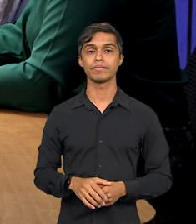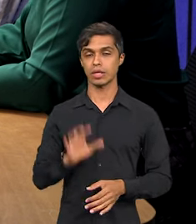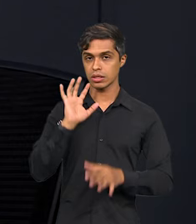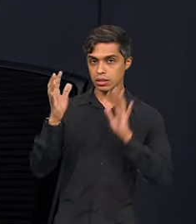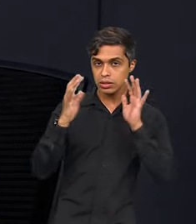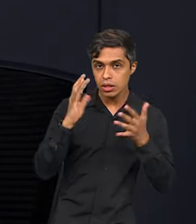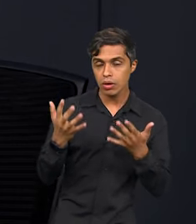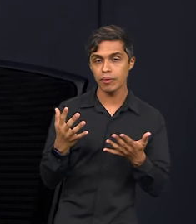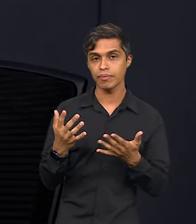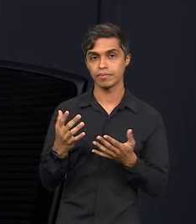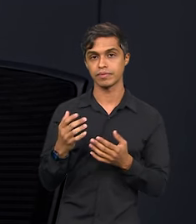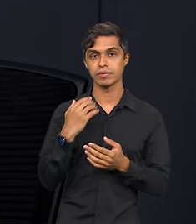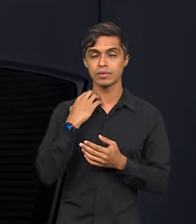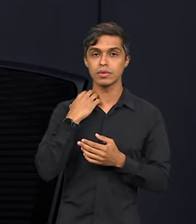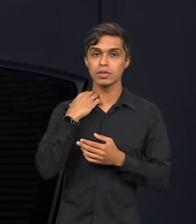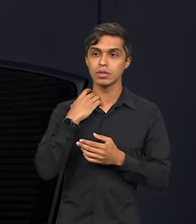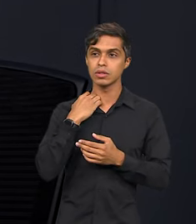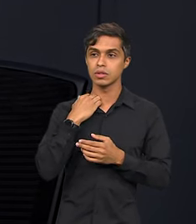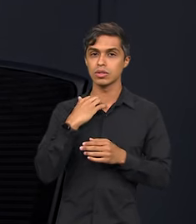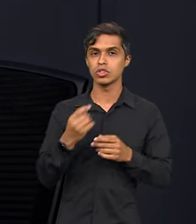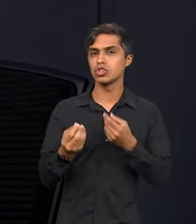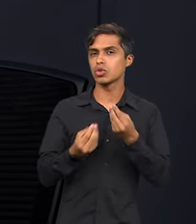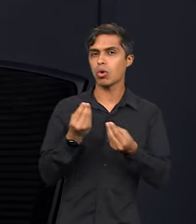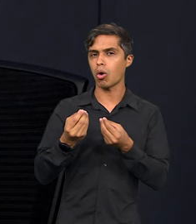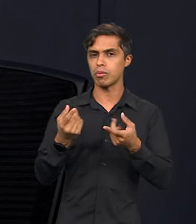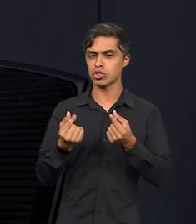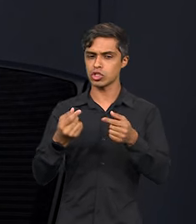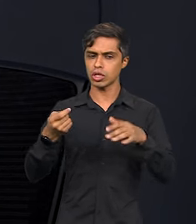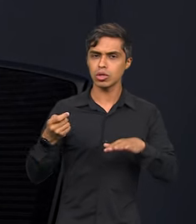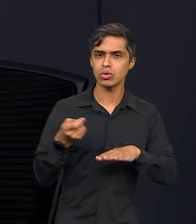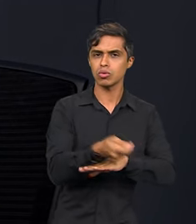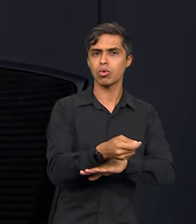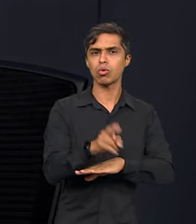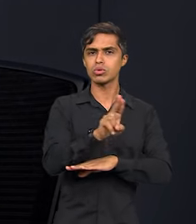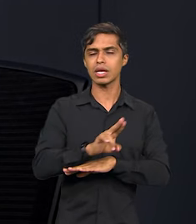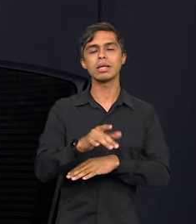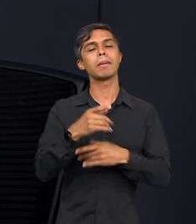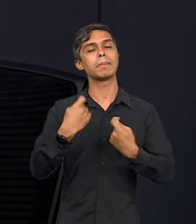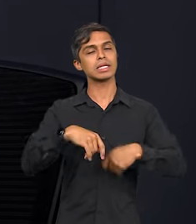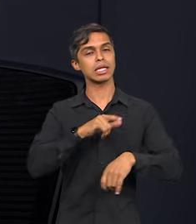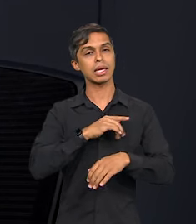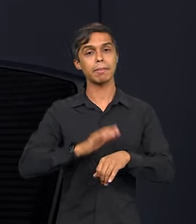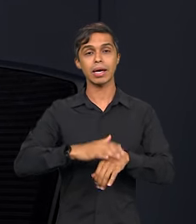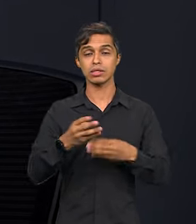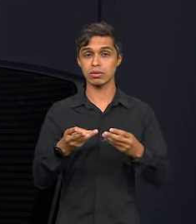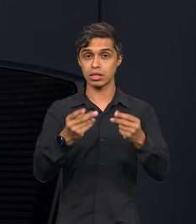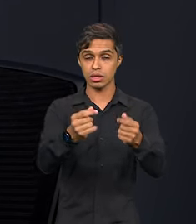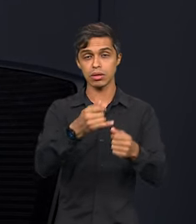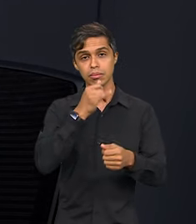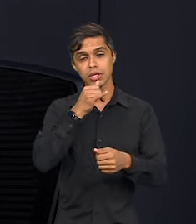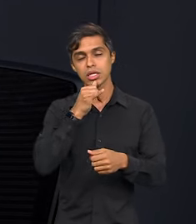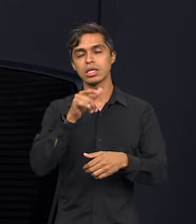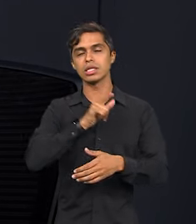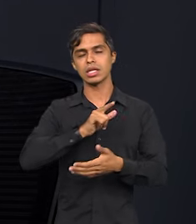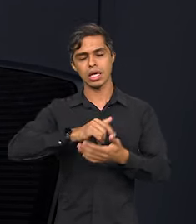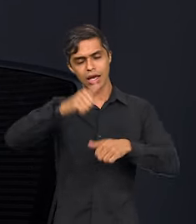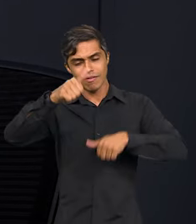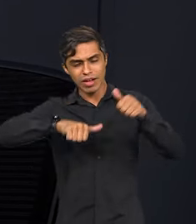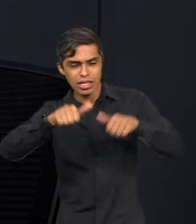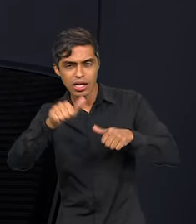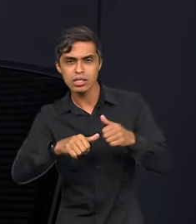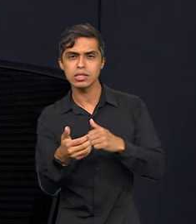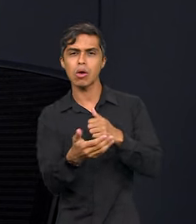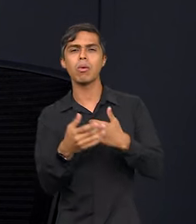é no que diz respeito à aplicação de cursos ela seja mais qualificada baseada em dados em avaliações Independentes que essas